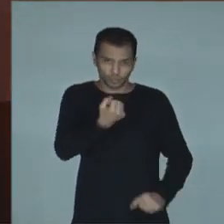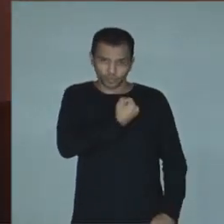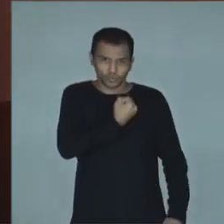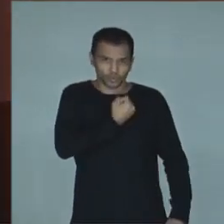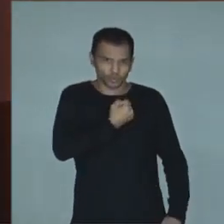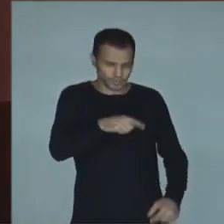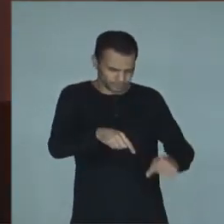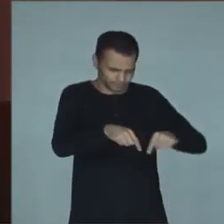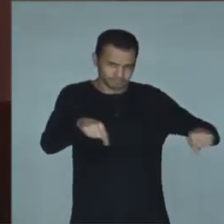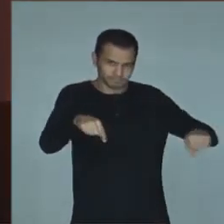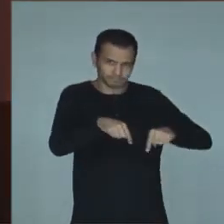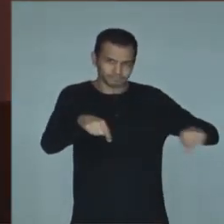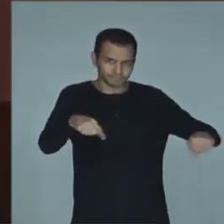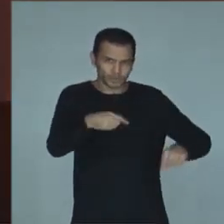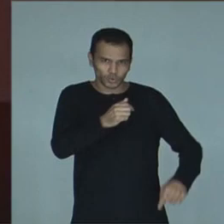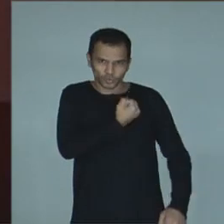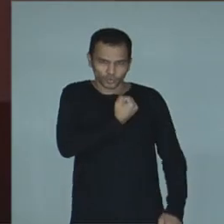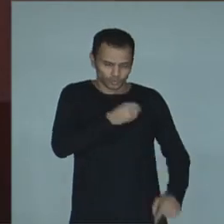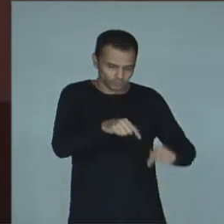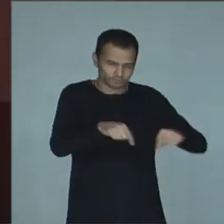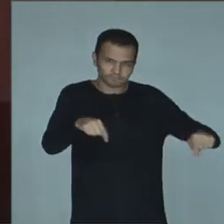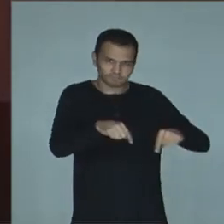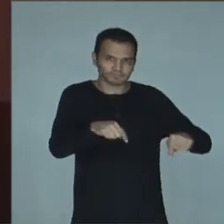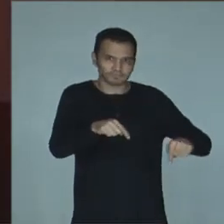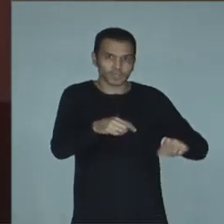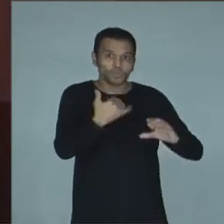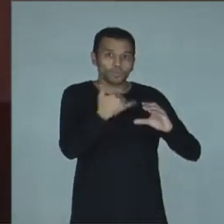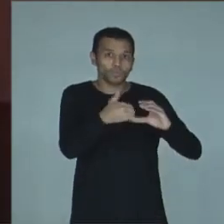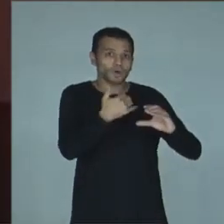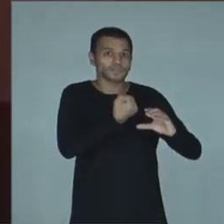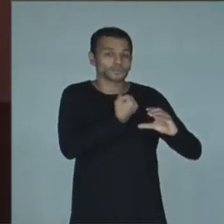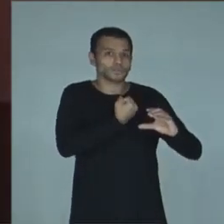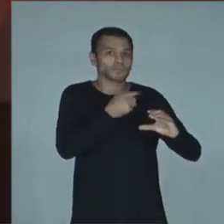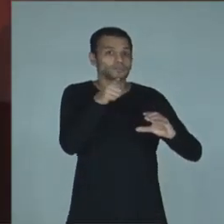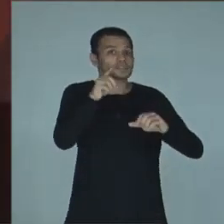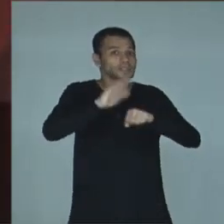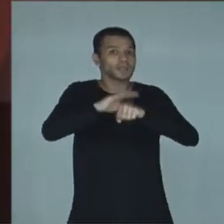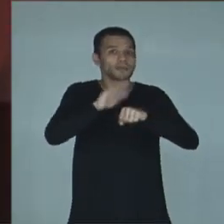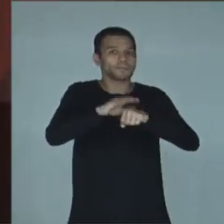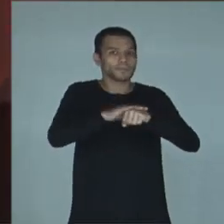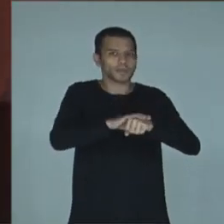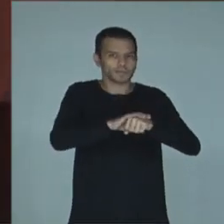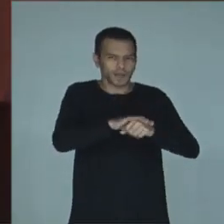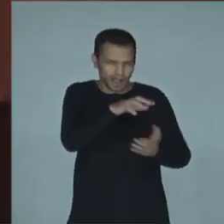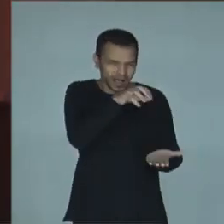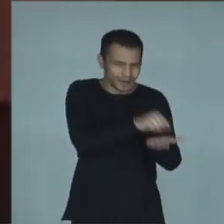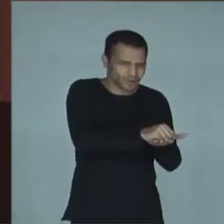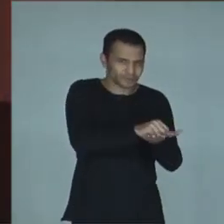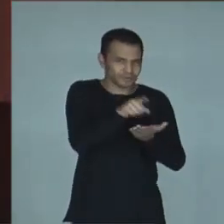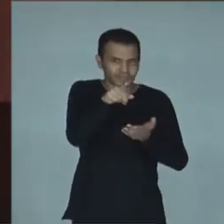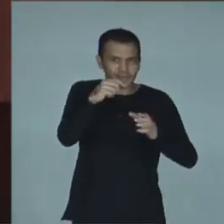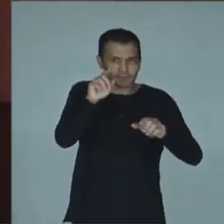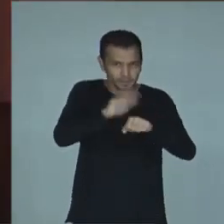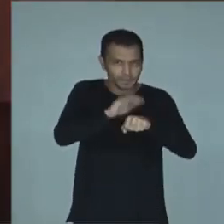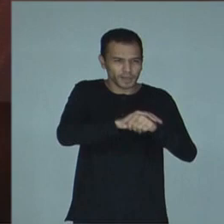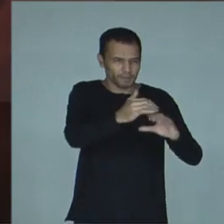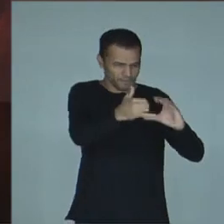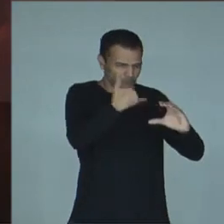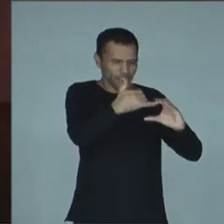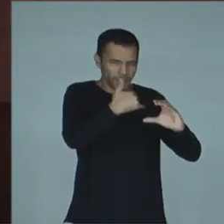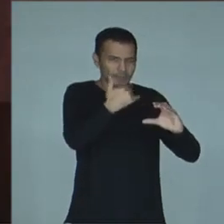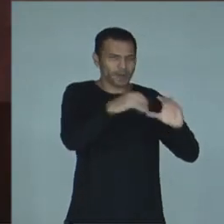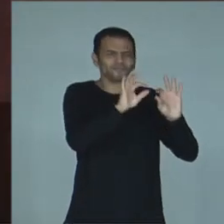embaixo nesse WhatsApp agora você vai entrar nele e vai escrever recebi Jesus recebi Jesus receber Jesus